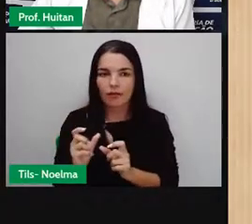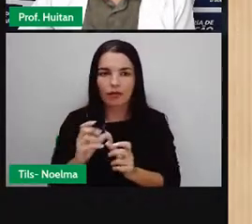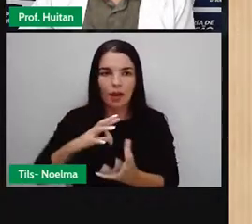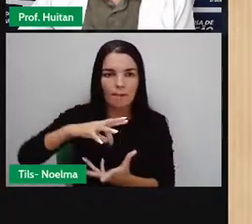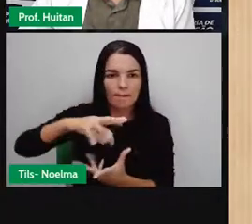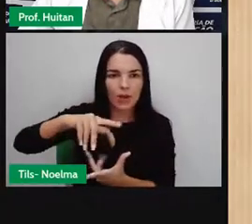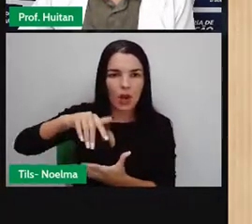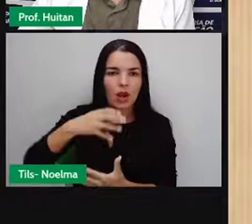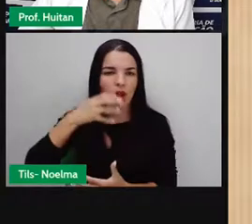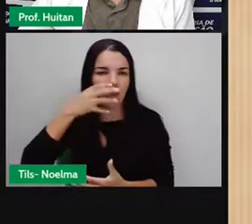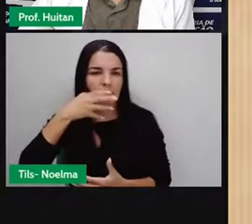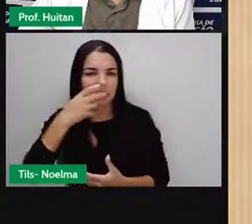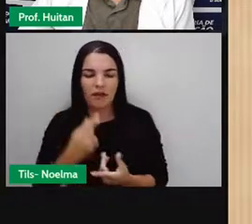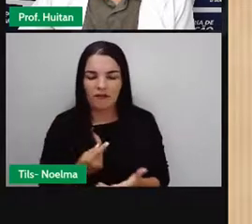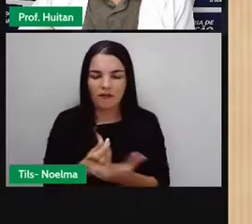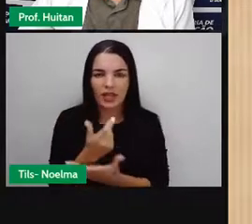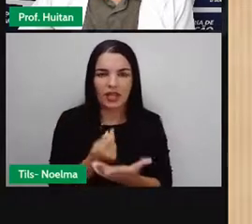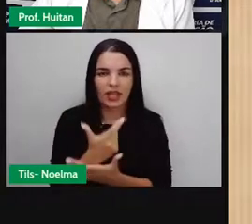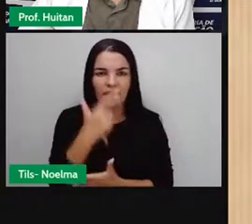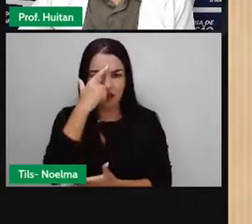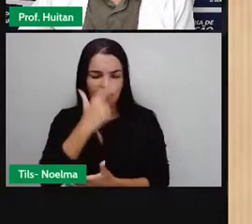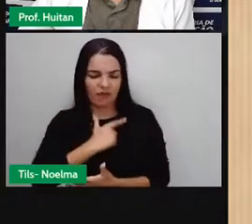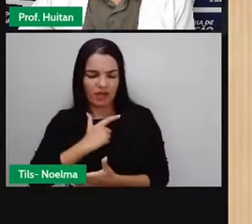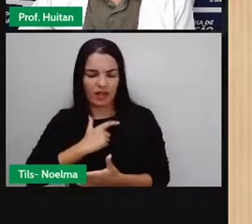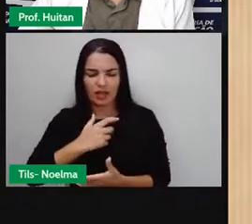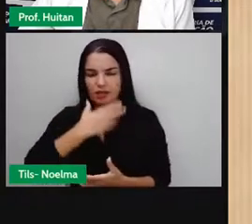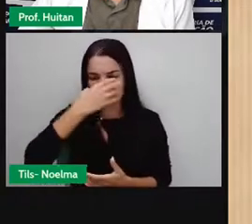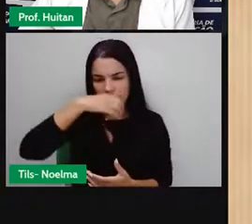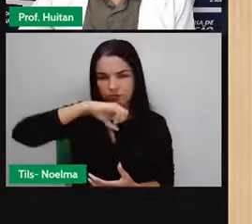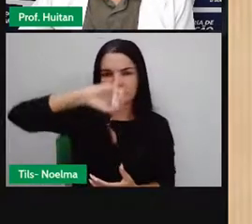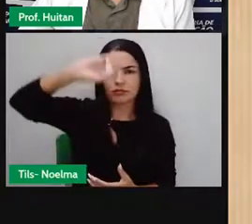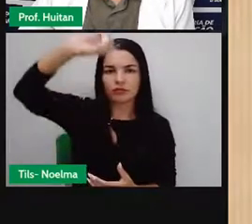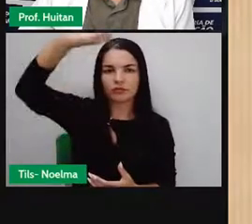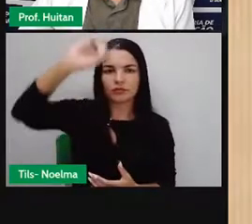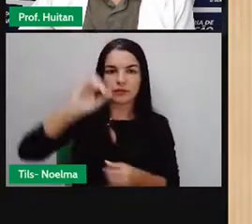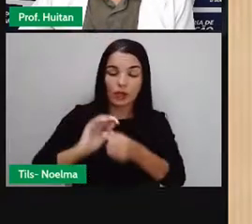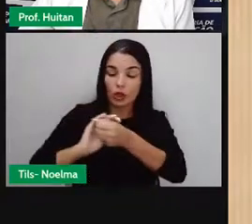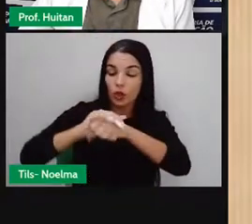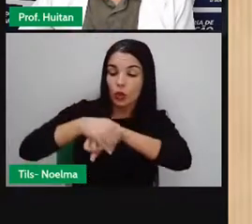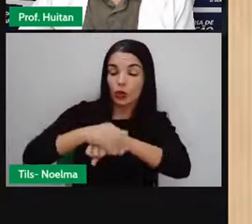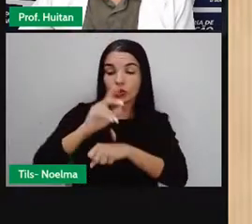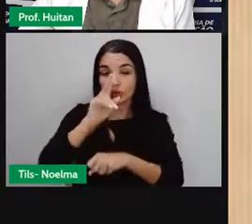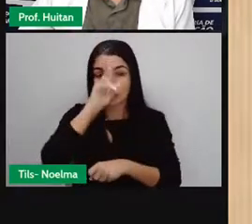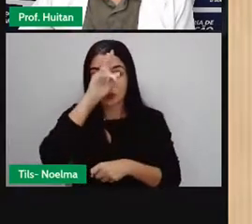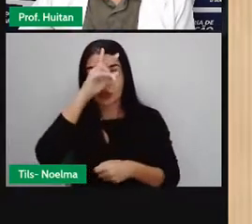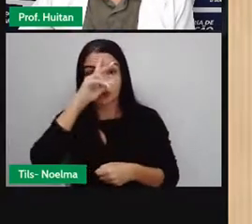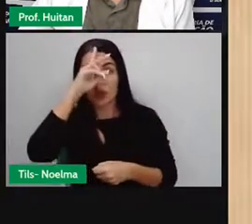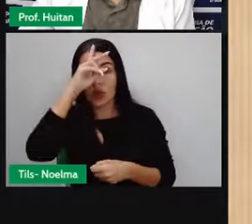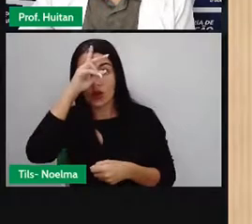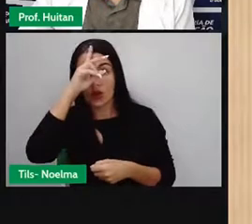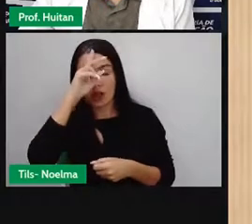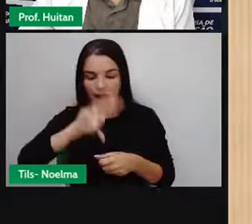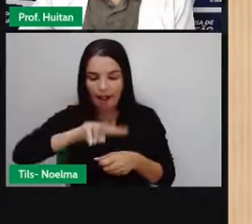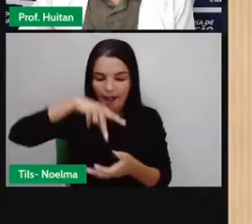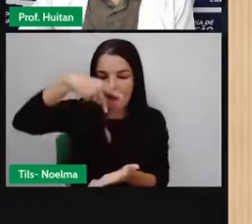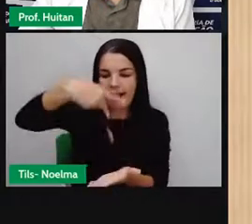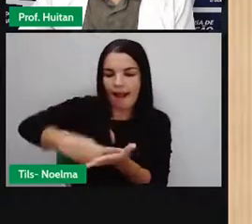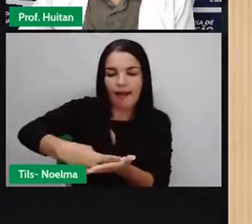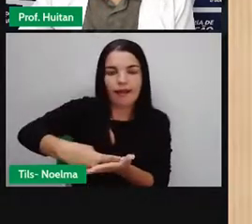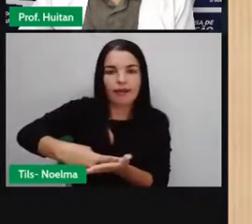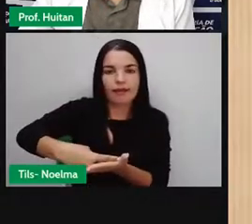canção, vender, feio, elefante, escola, noite, histórias, espetacular,